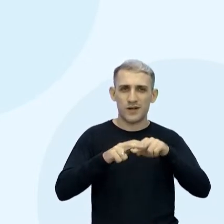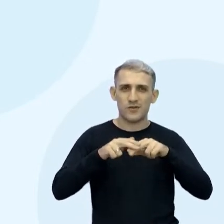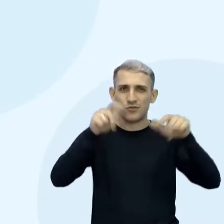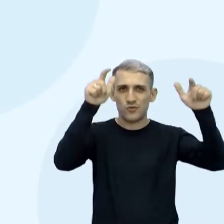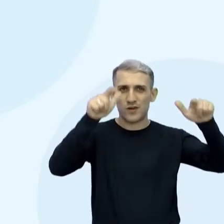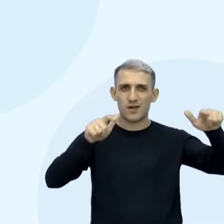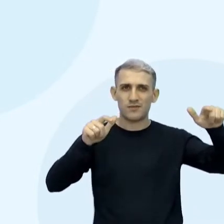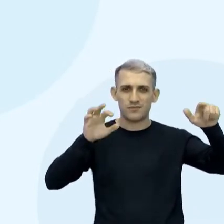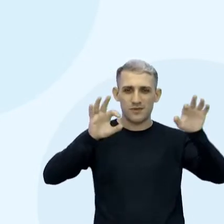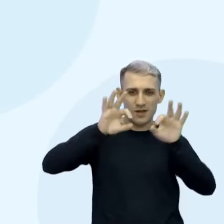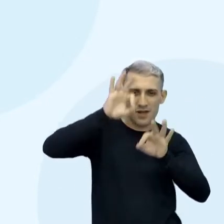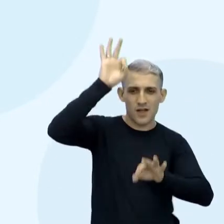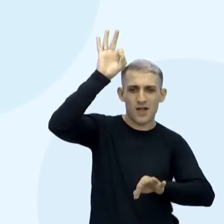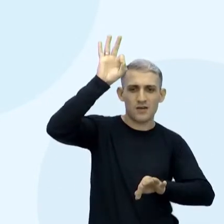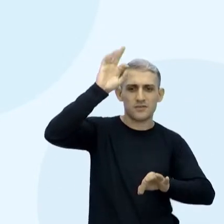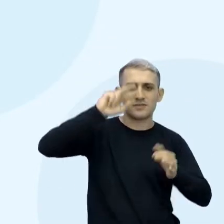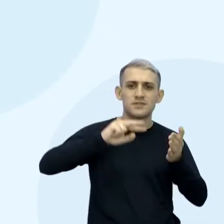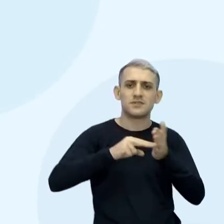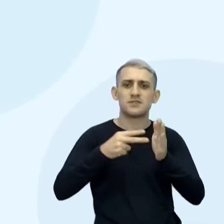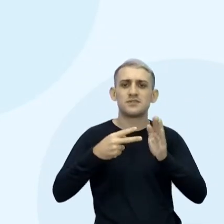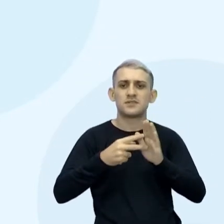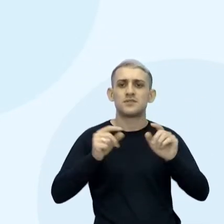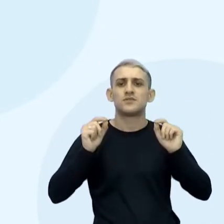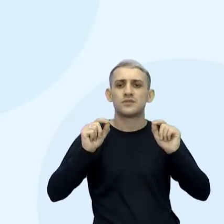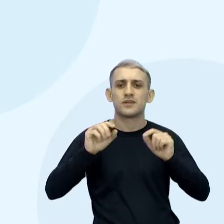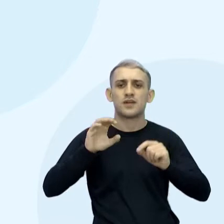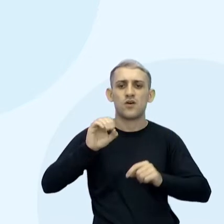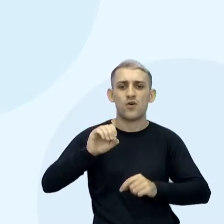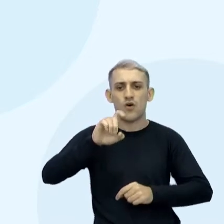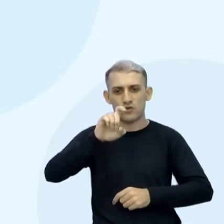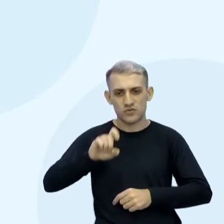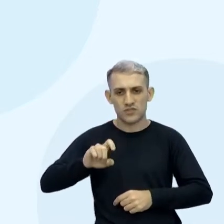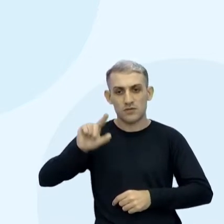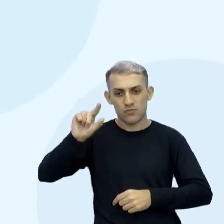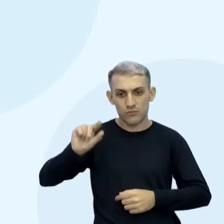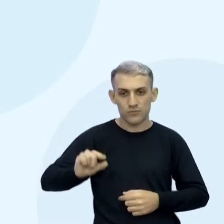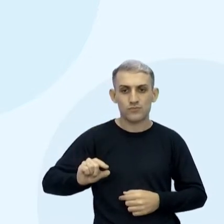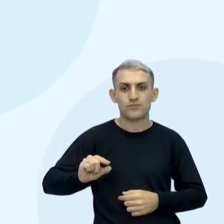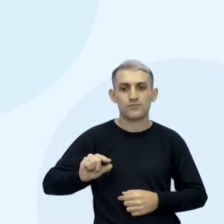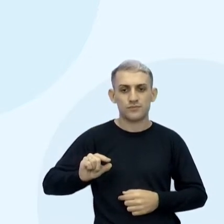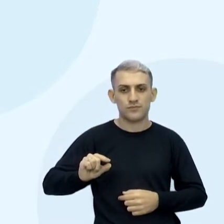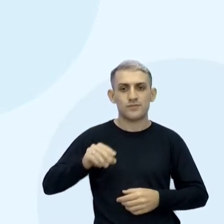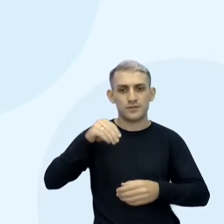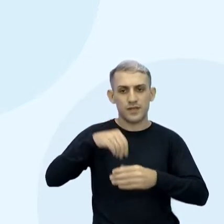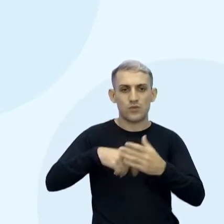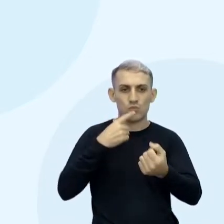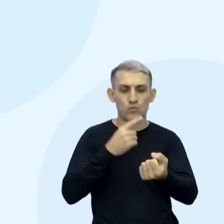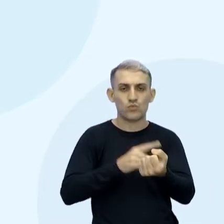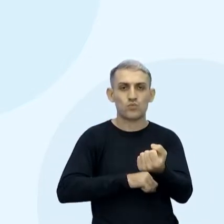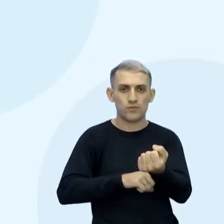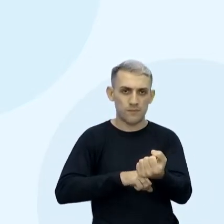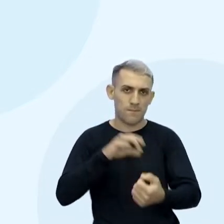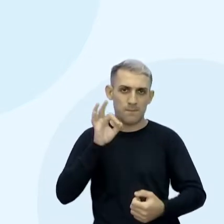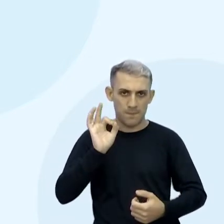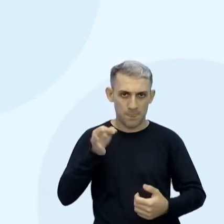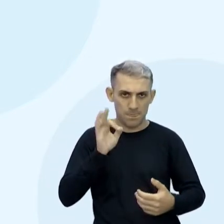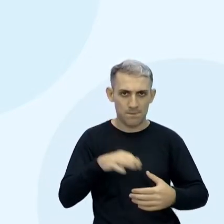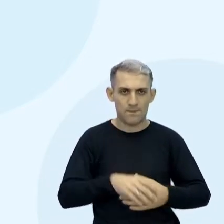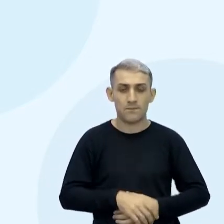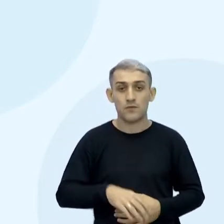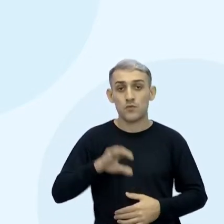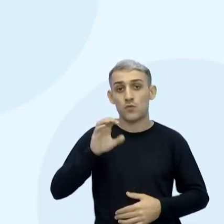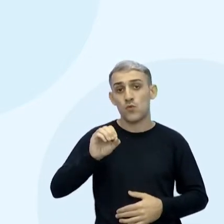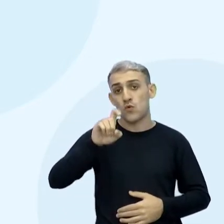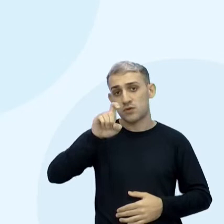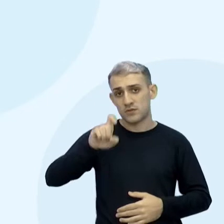é porque ocorre uma diminuição de oxigênio no sangue arterial. O